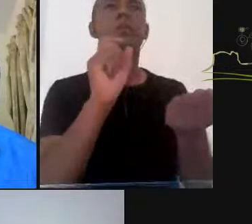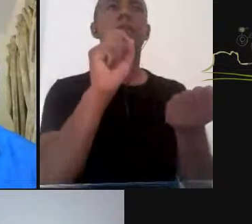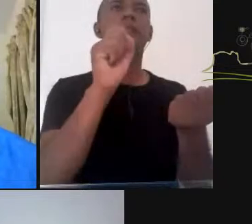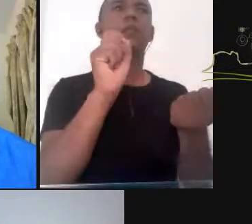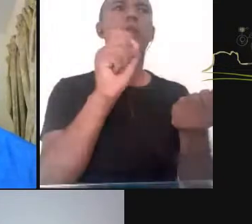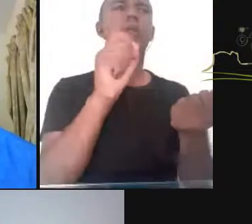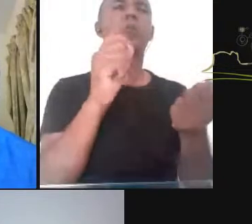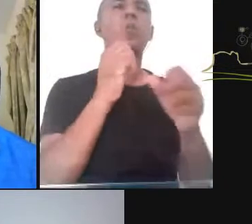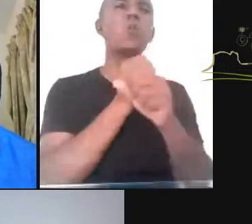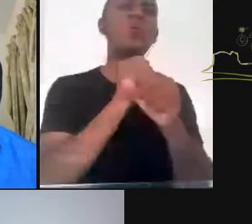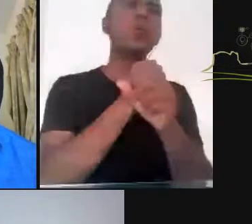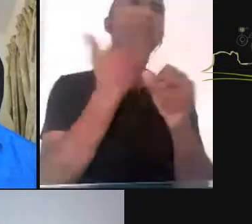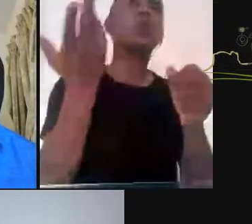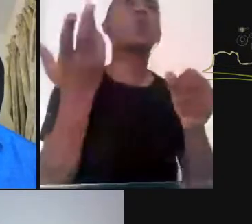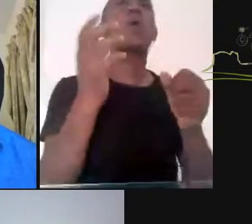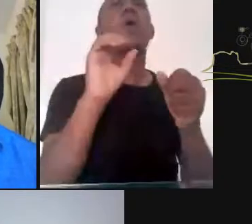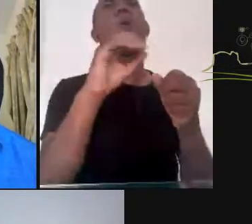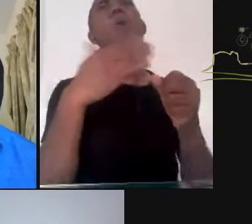reconstrução?